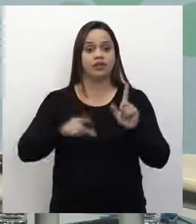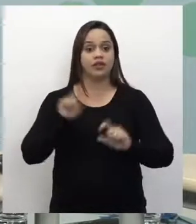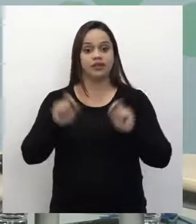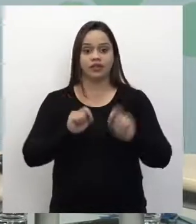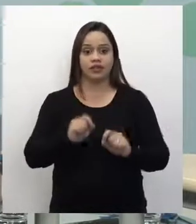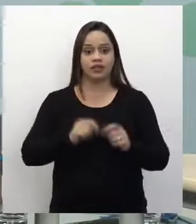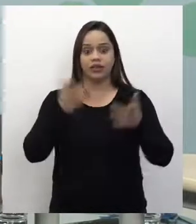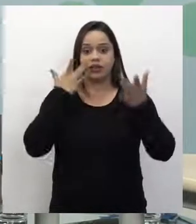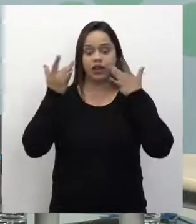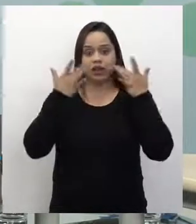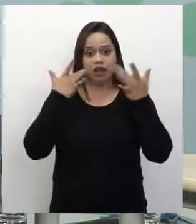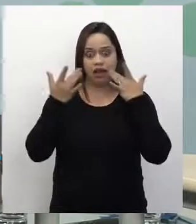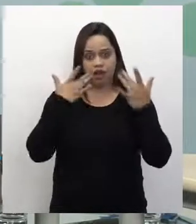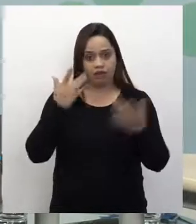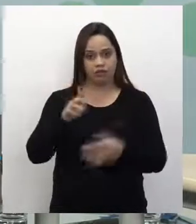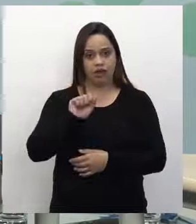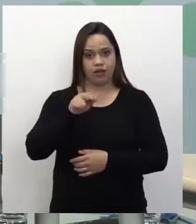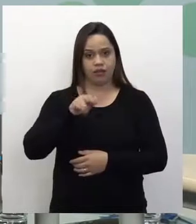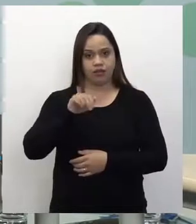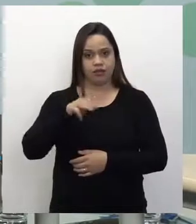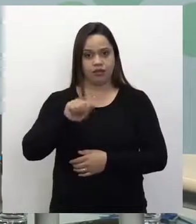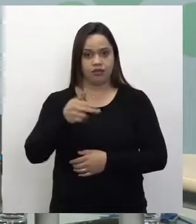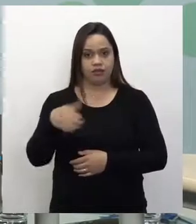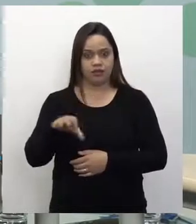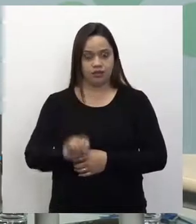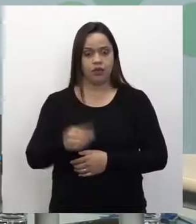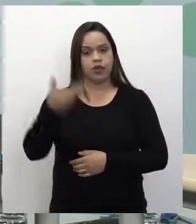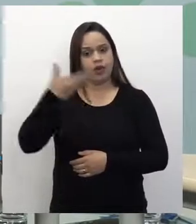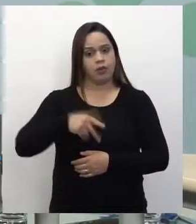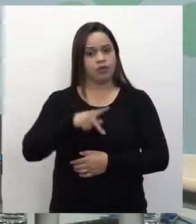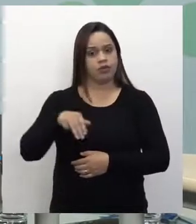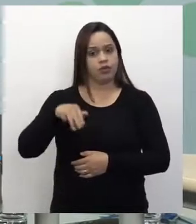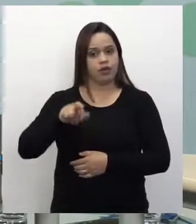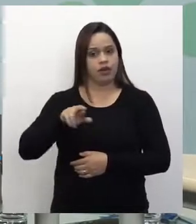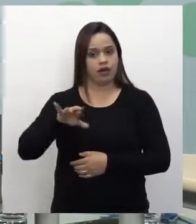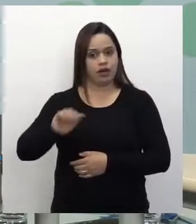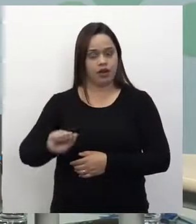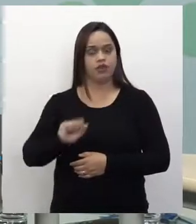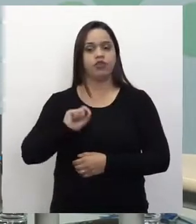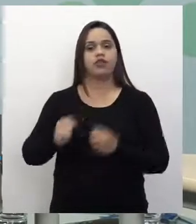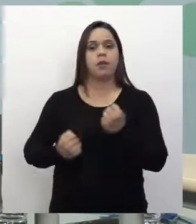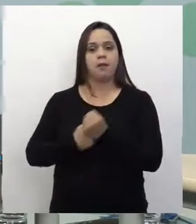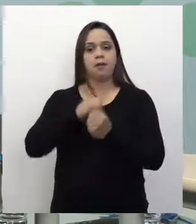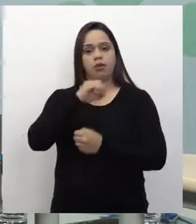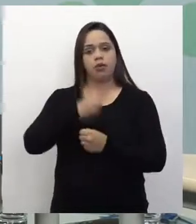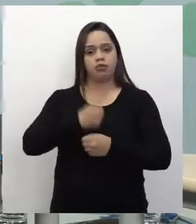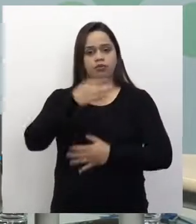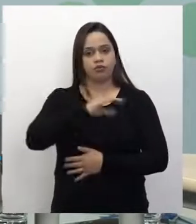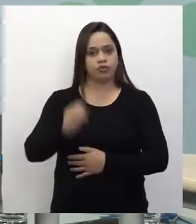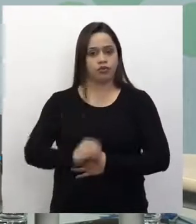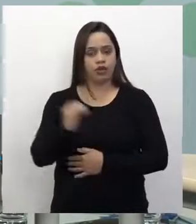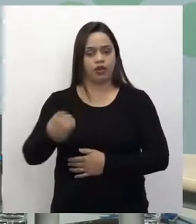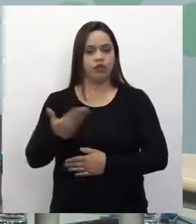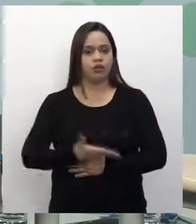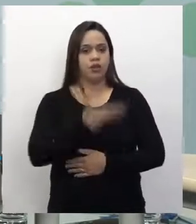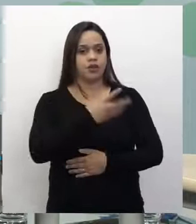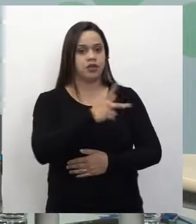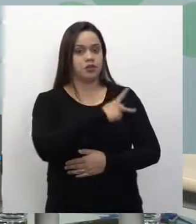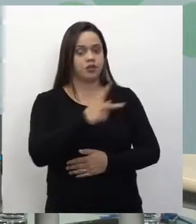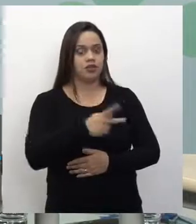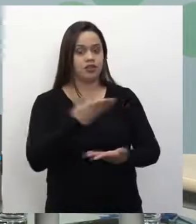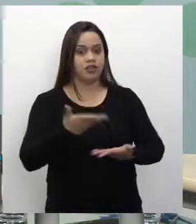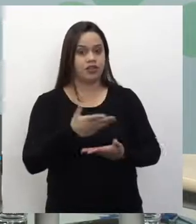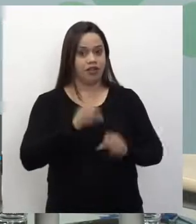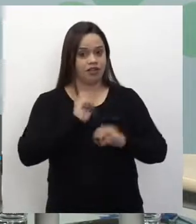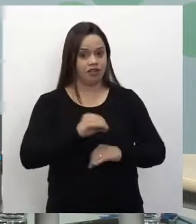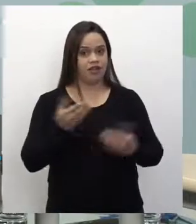teatro de animação. Eu sou a professora Márcia, estarei fazendo a moderação com vocês através do chat e apresento a vocês a professora que irá conduzir